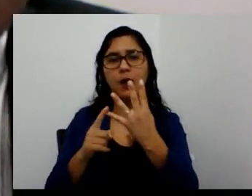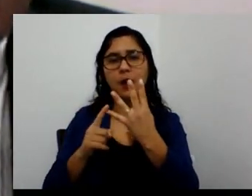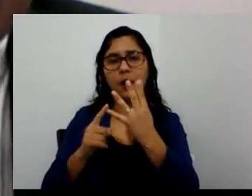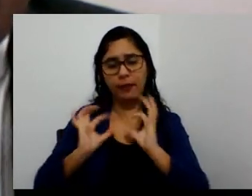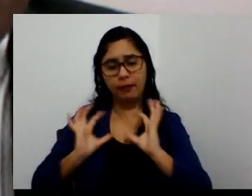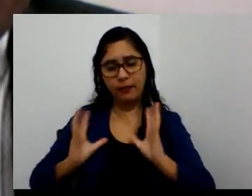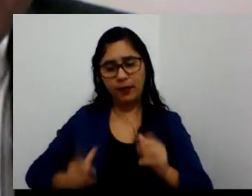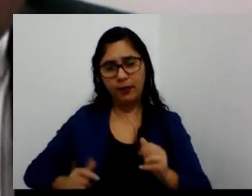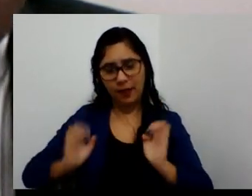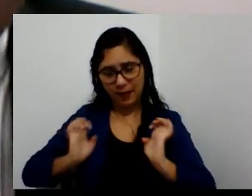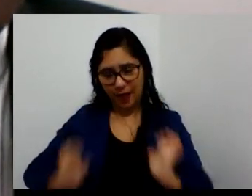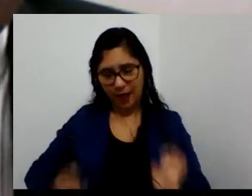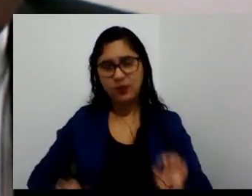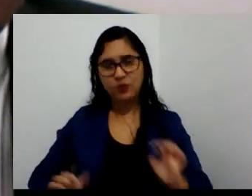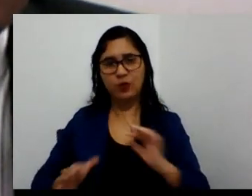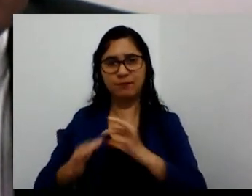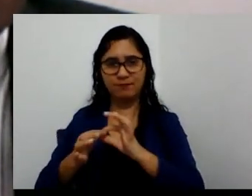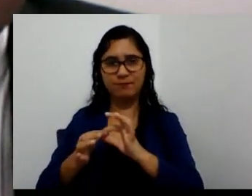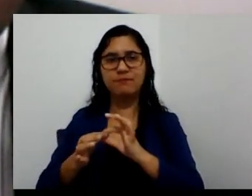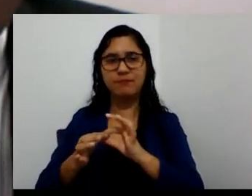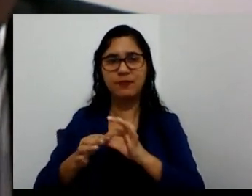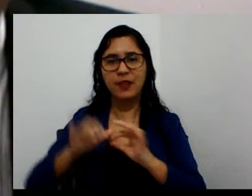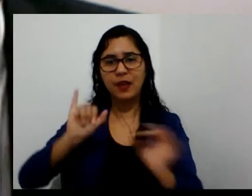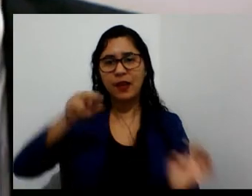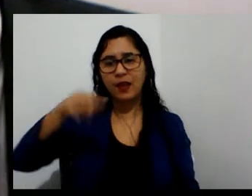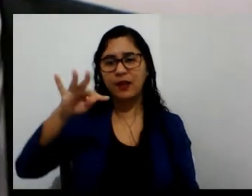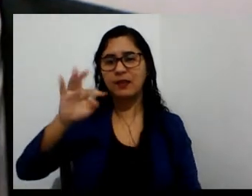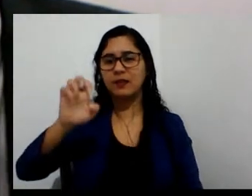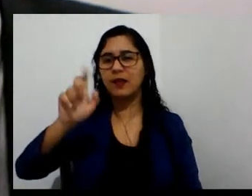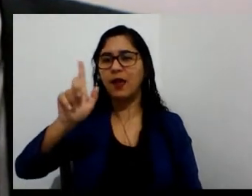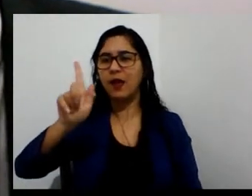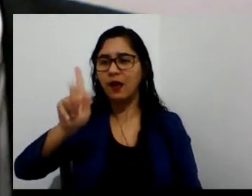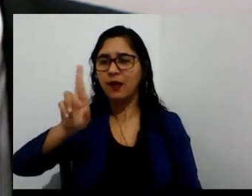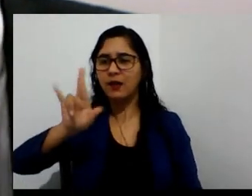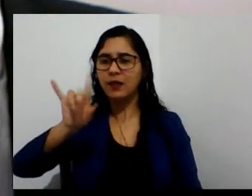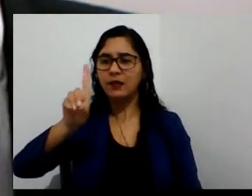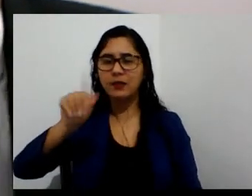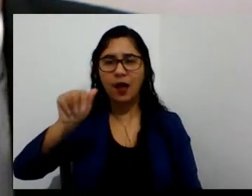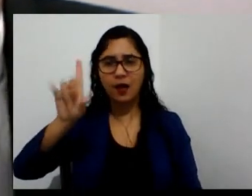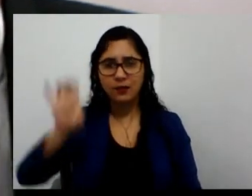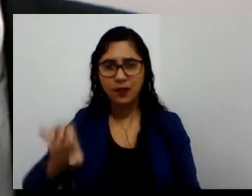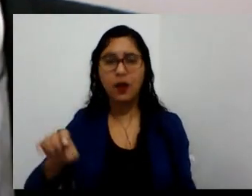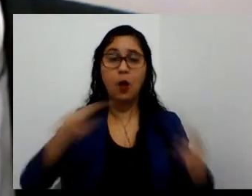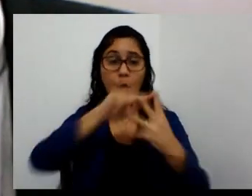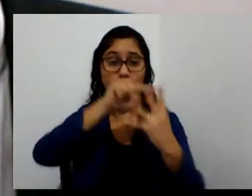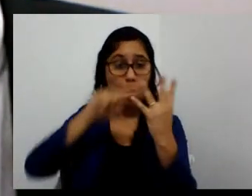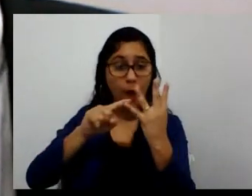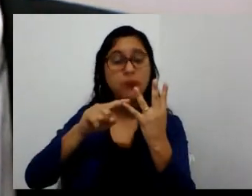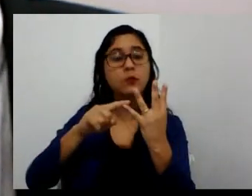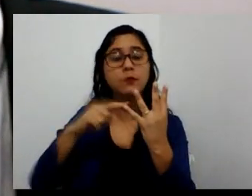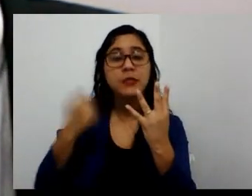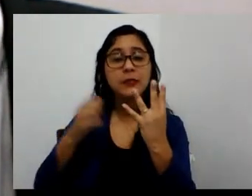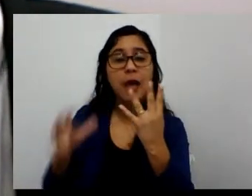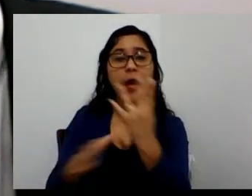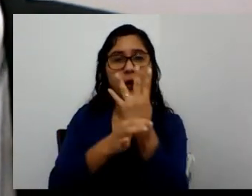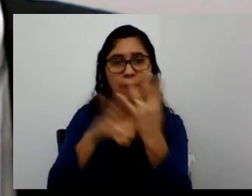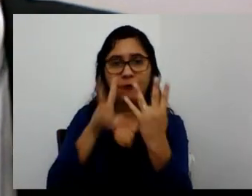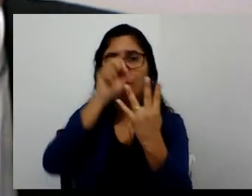na Pesquisa. O primeiro ponto que nós precisamos é fortalecer a atuação desses comitês. Eles precisam